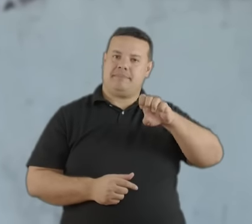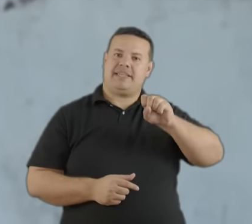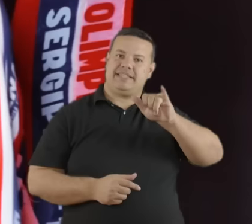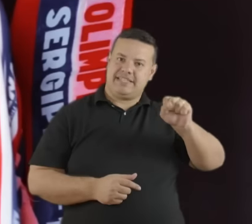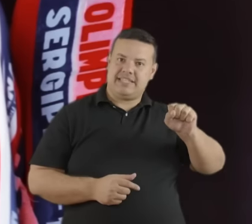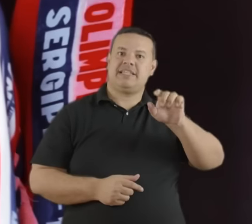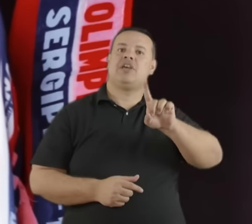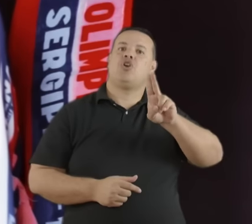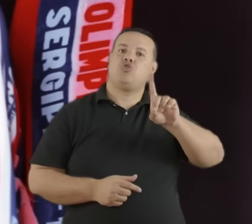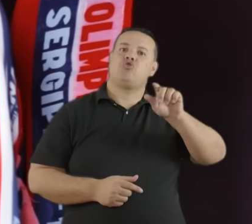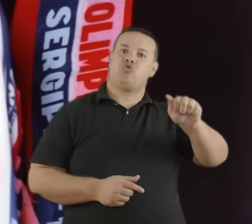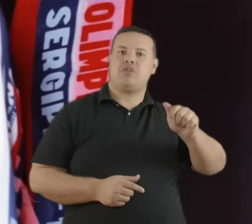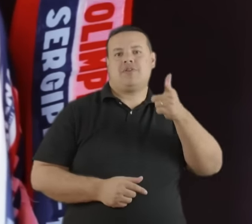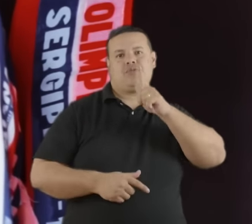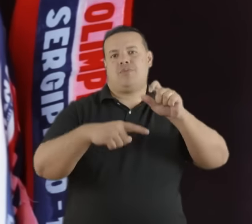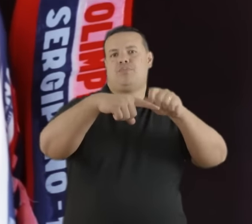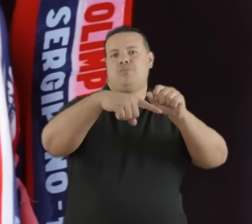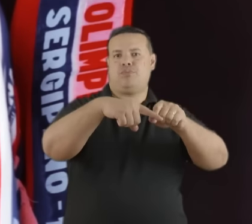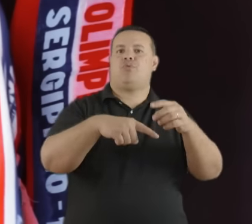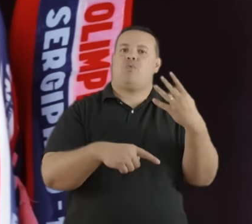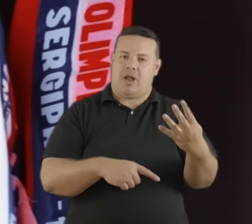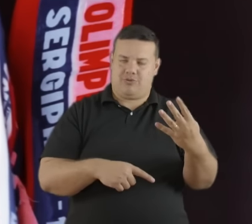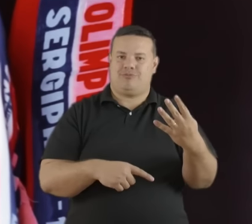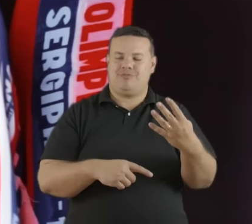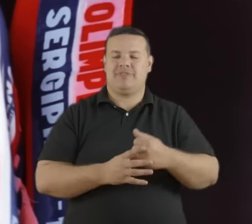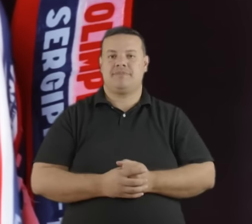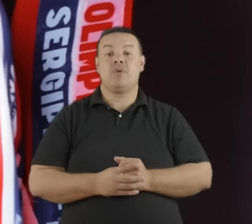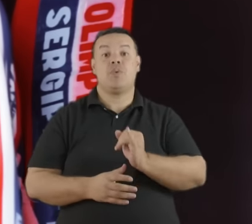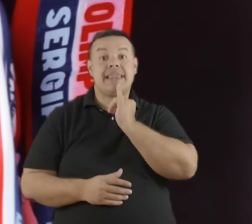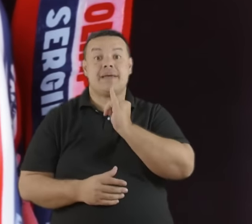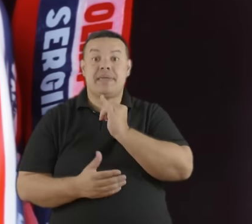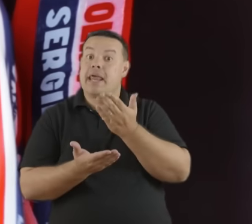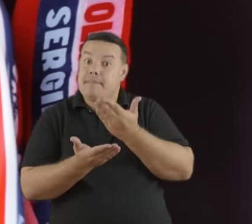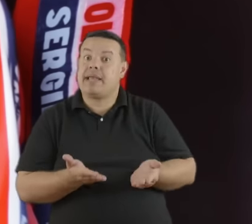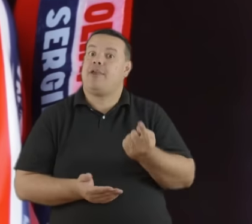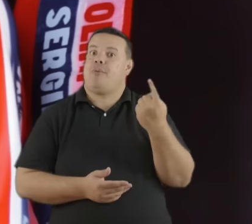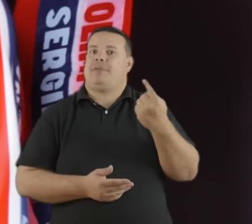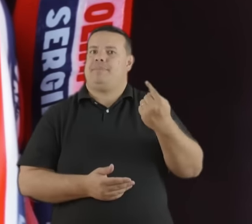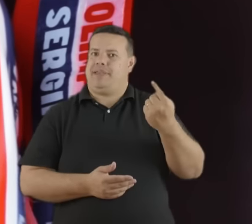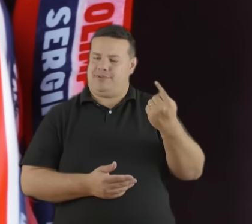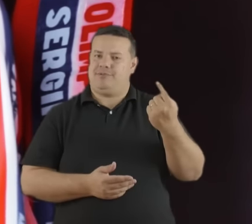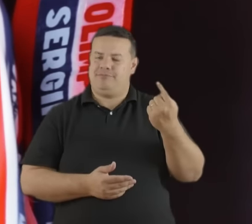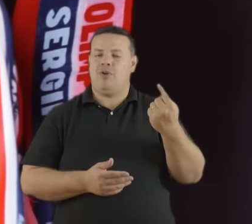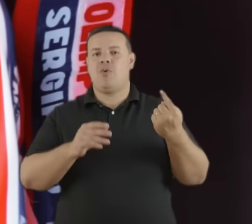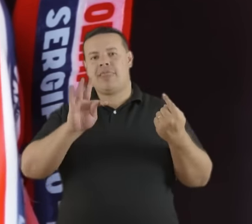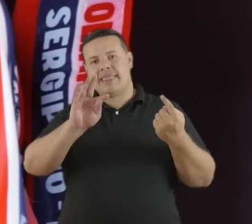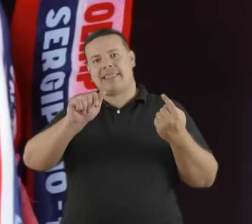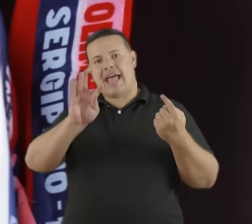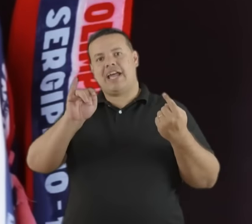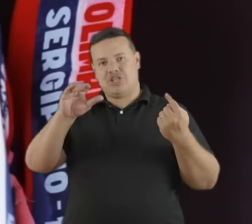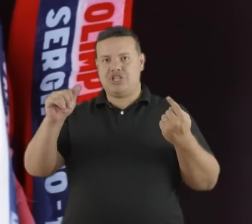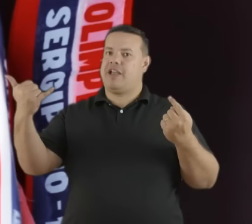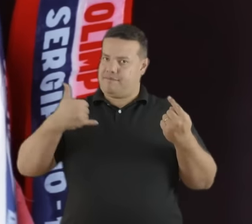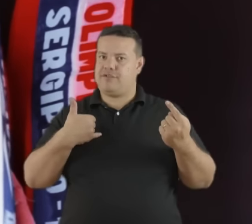4. Quando o Itabaiana perdeu um, né? Tatica chegou para mim e disse, Walter, tu é do ombro, o bicho não come. Quem vai